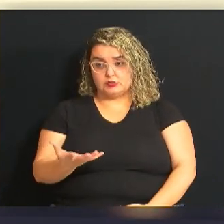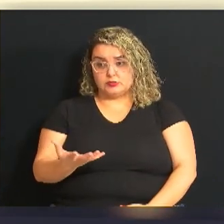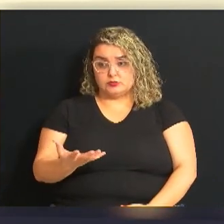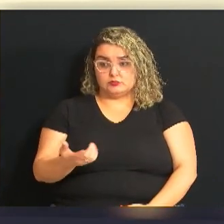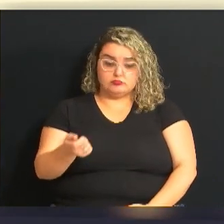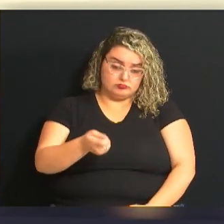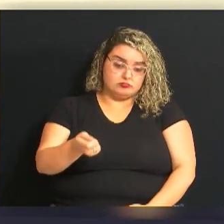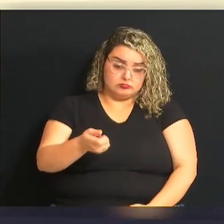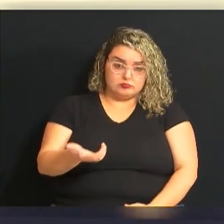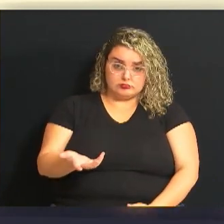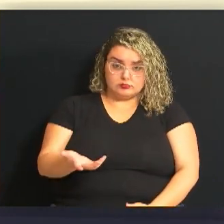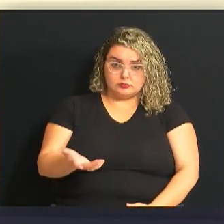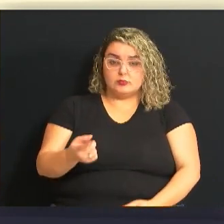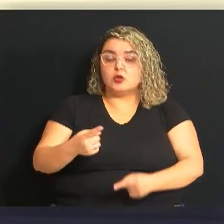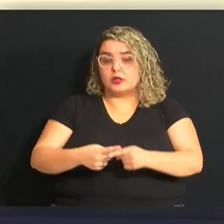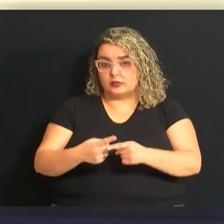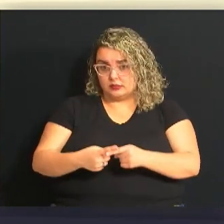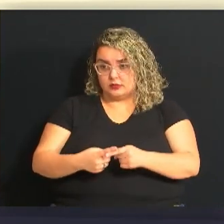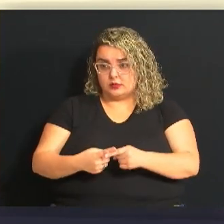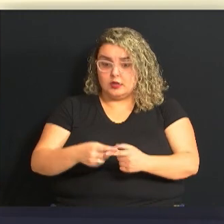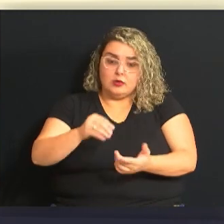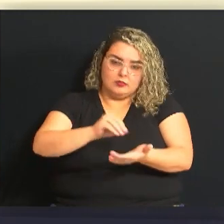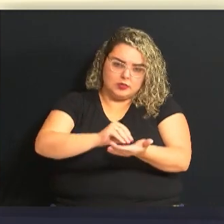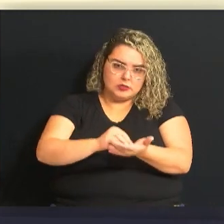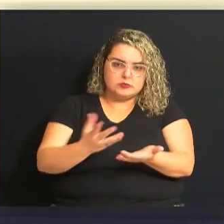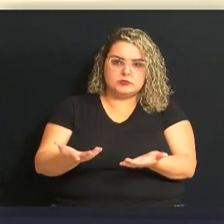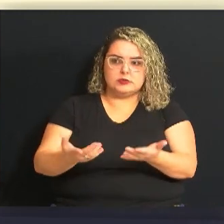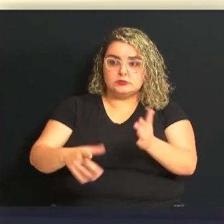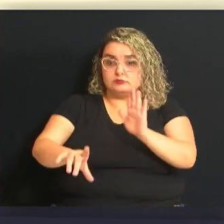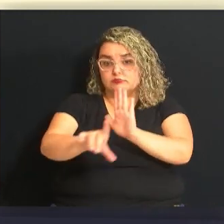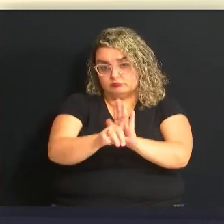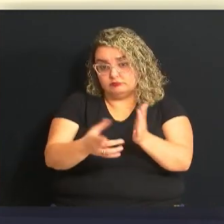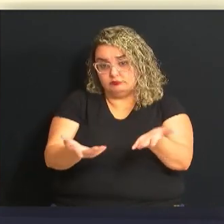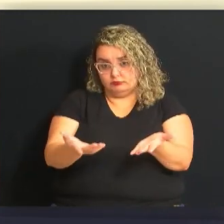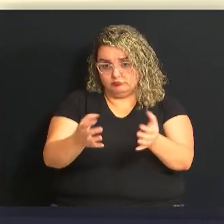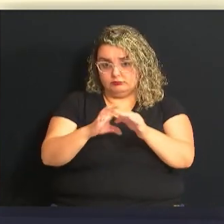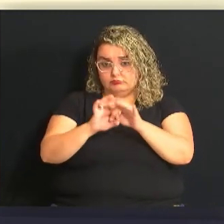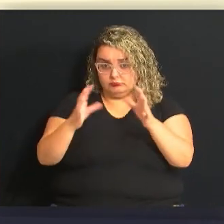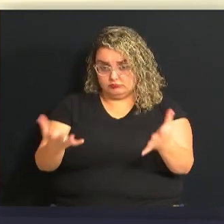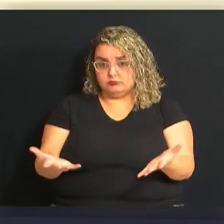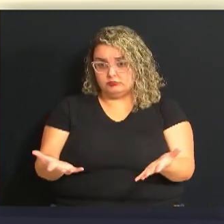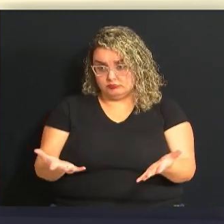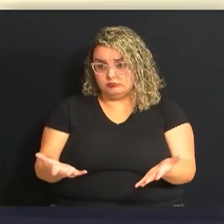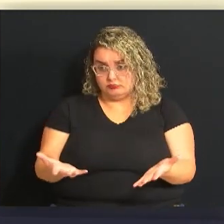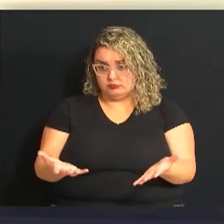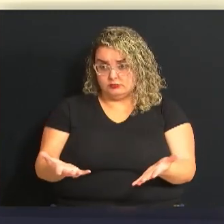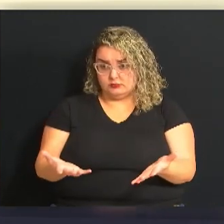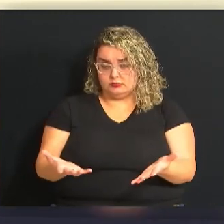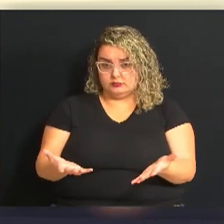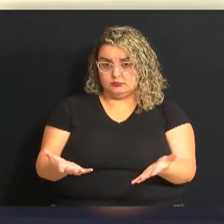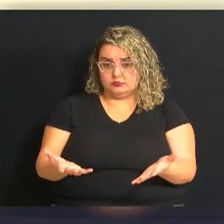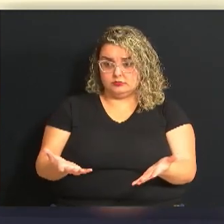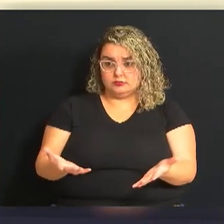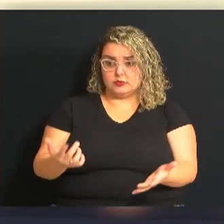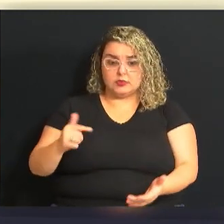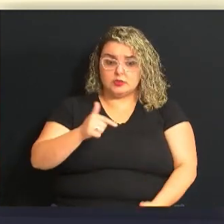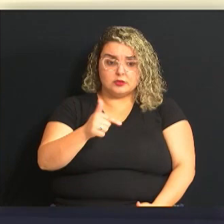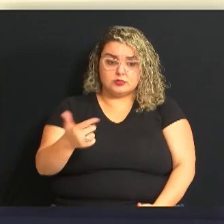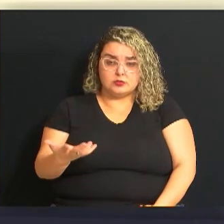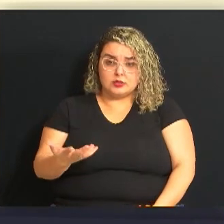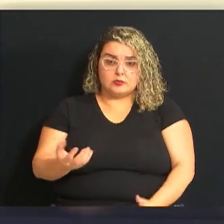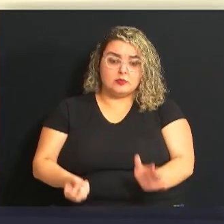uma comissão especial de estudos. É a Comissão Especial de Estudos que analisa justamente a questão